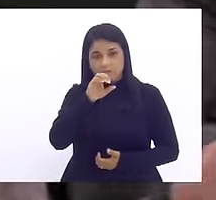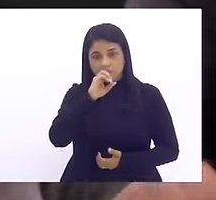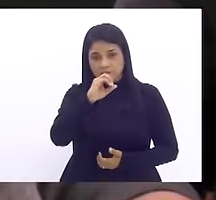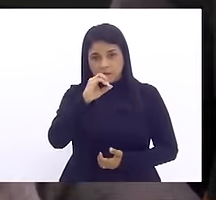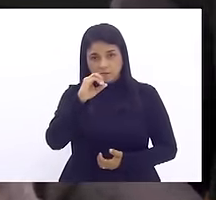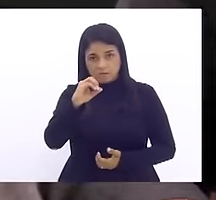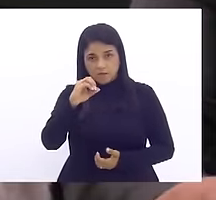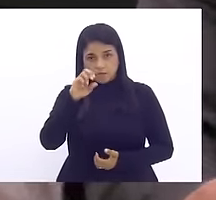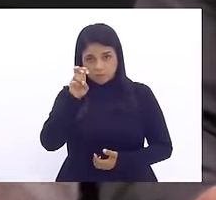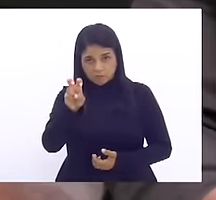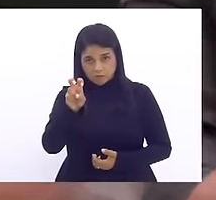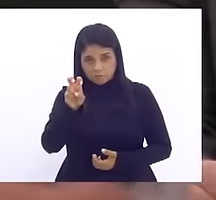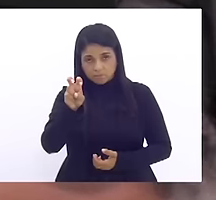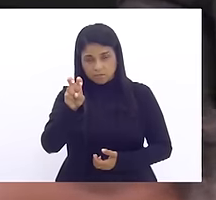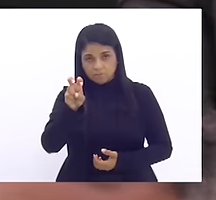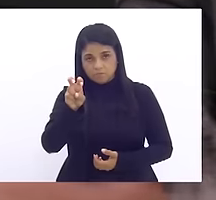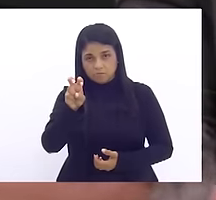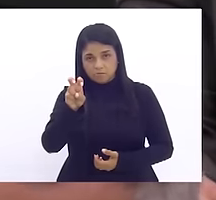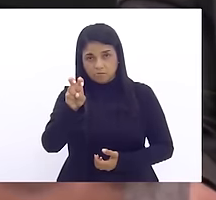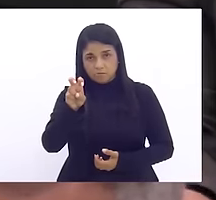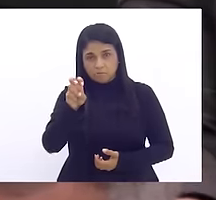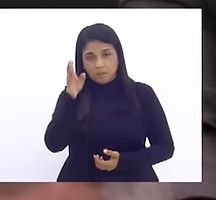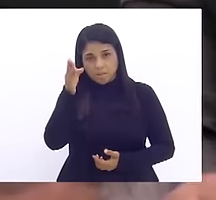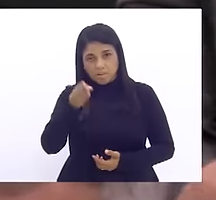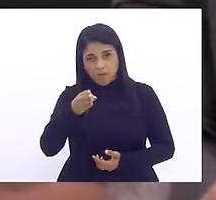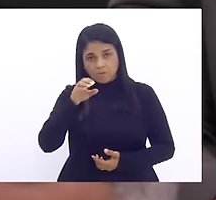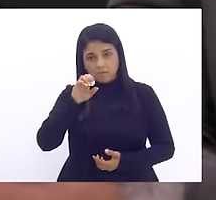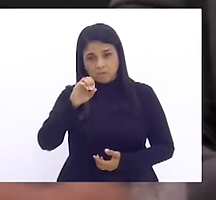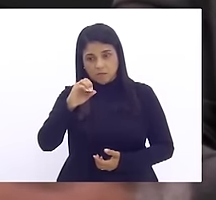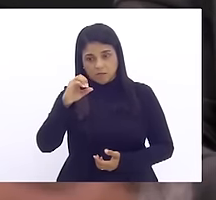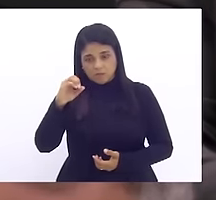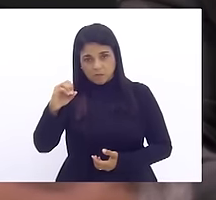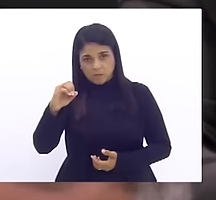005 barra